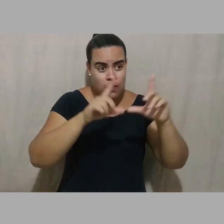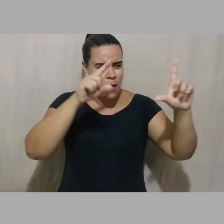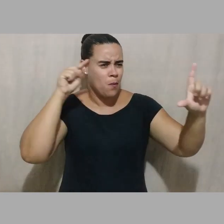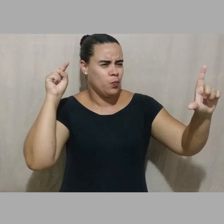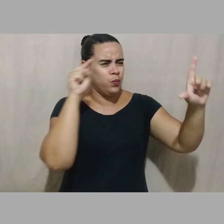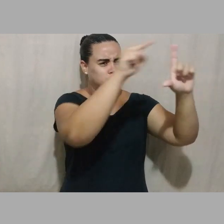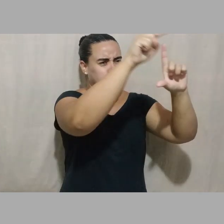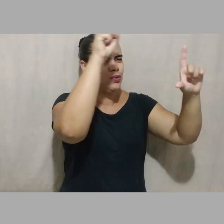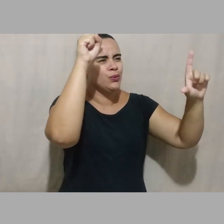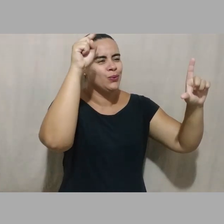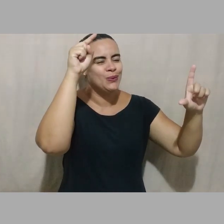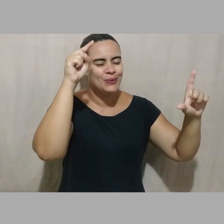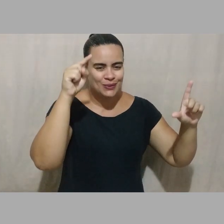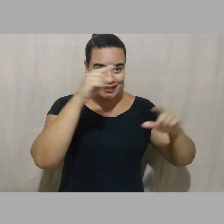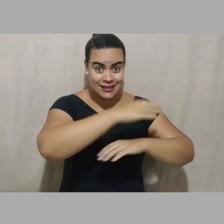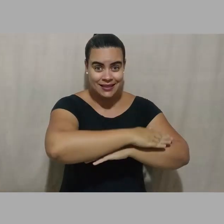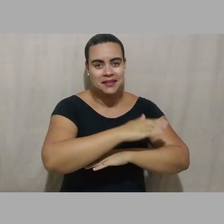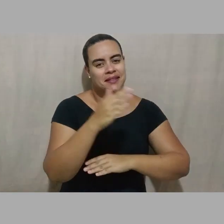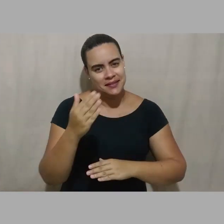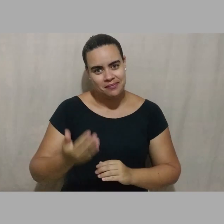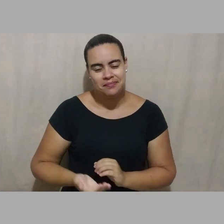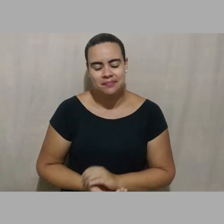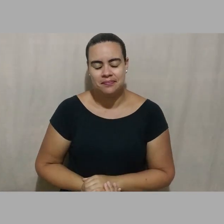gol das minhas partidas solitárias de futebol.